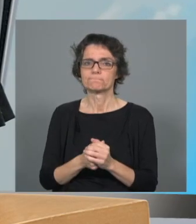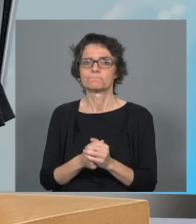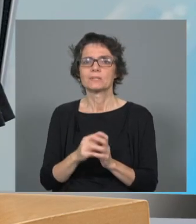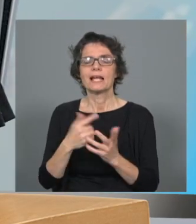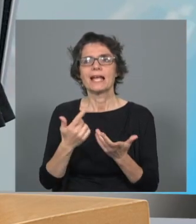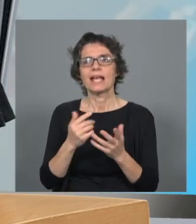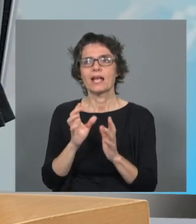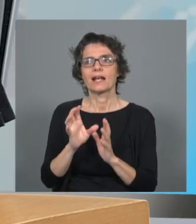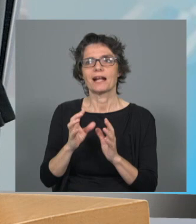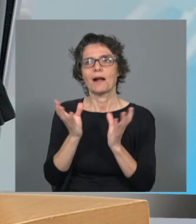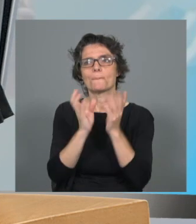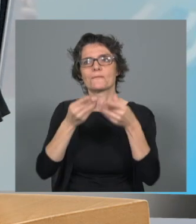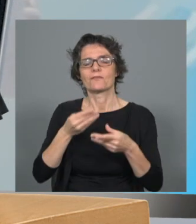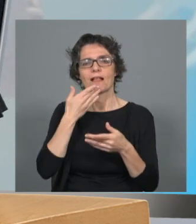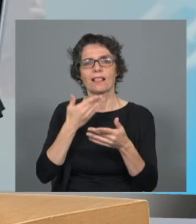desinstalarmos-nos um pouco